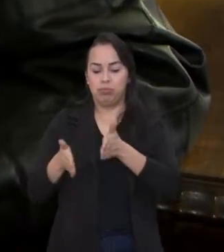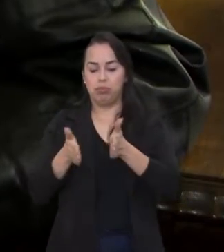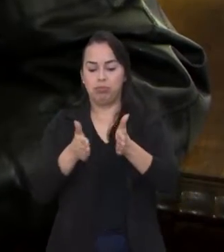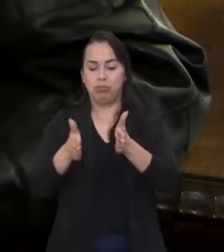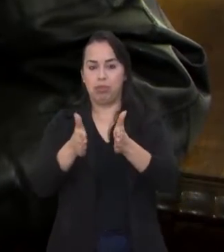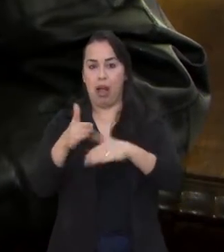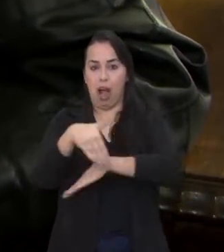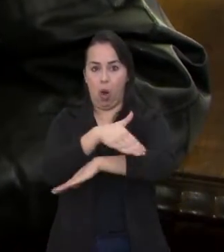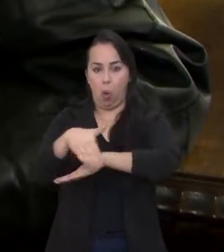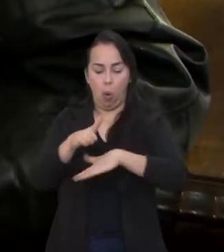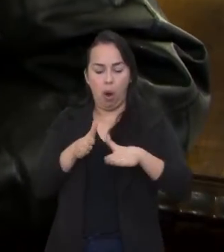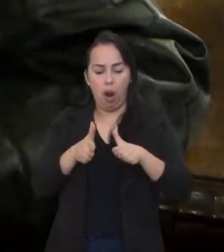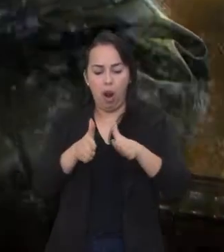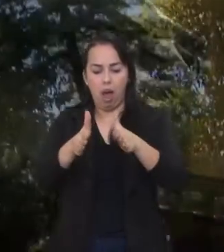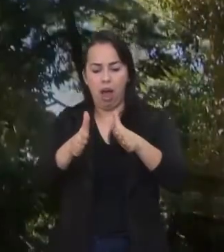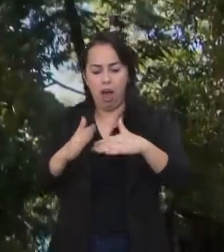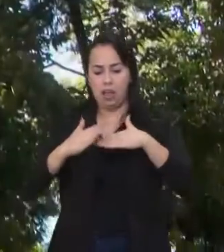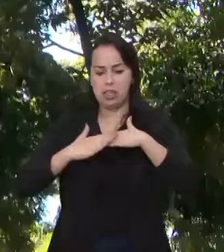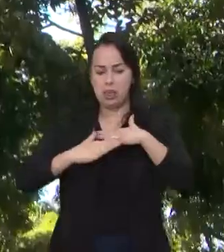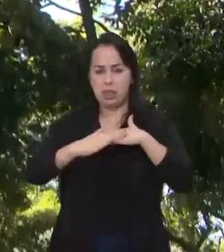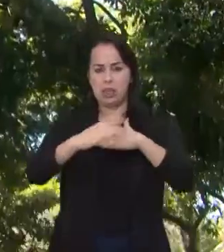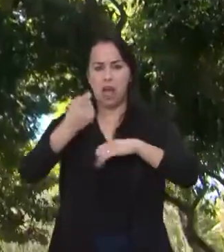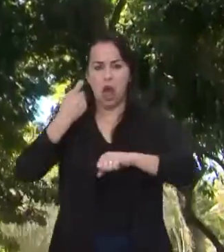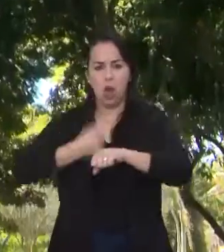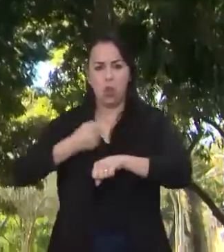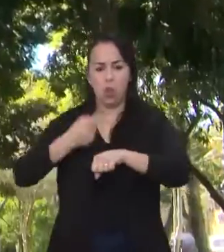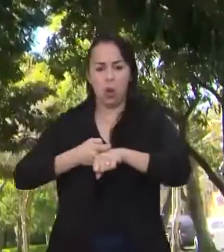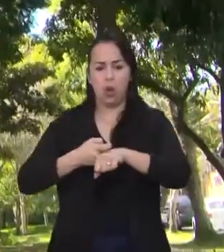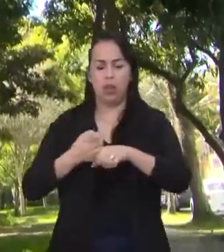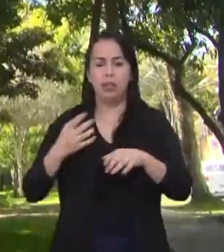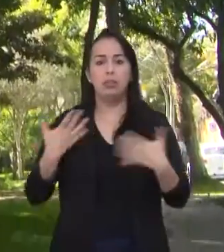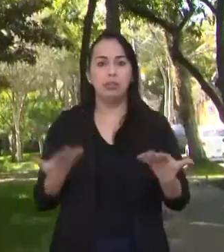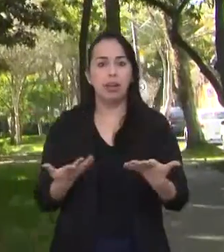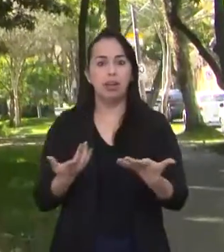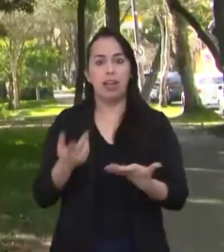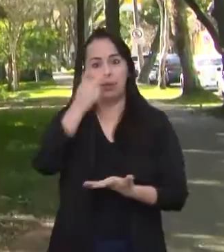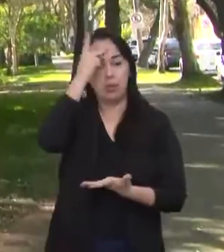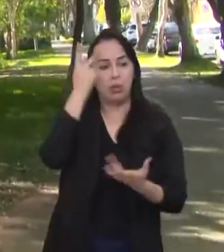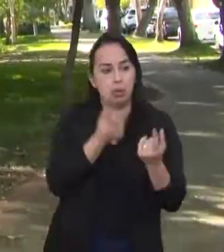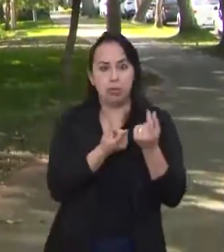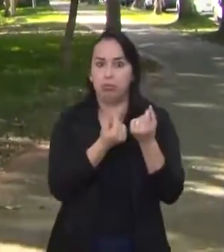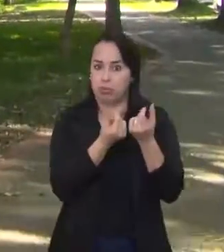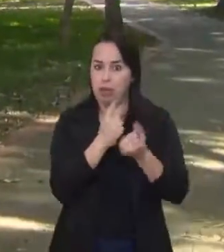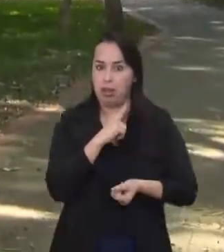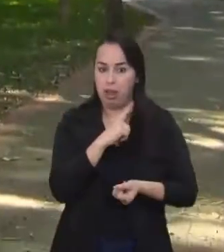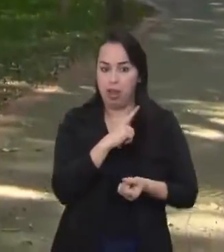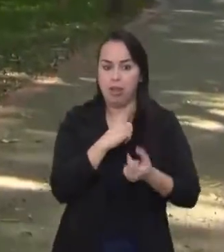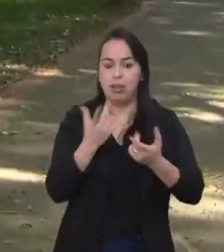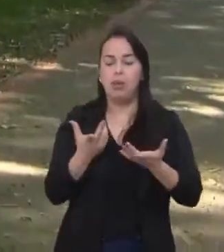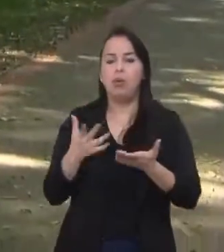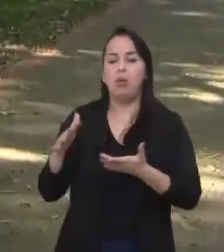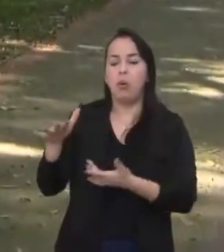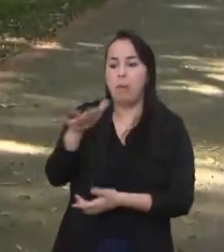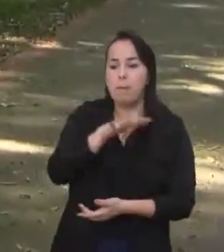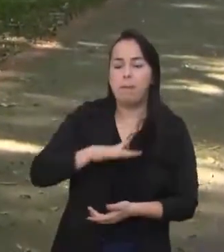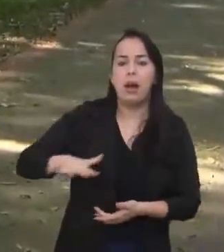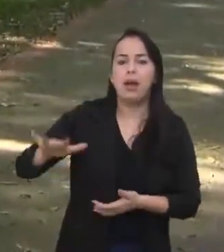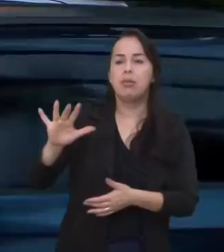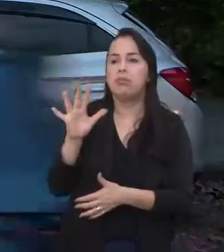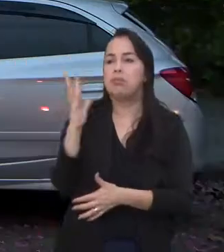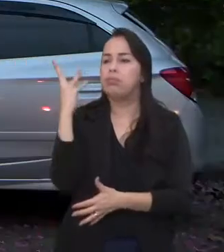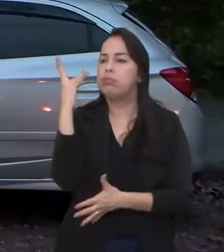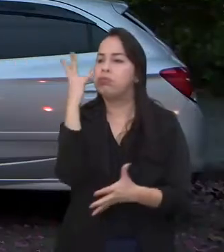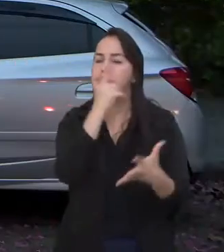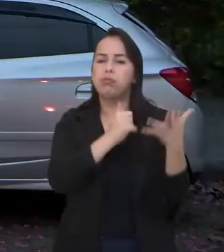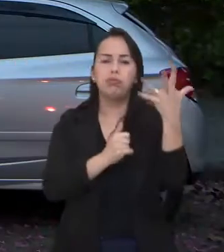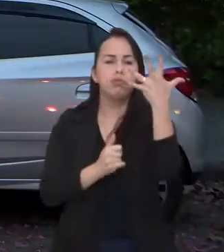poder aquisitivo, então tornou um bairro muito bonito. Que é muito interessante você ver isso daí. A mudança